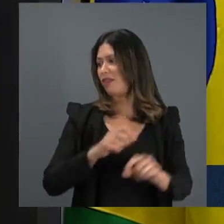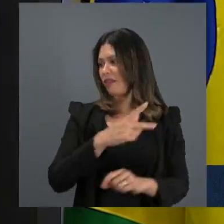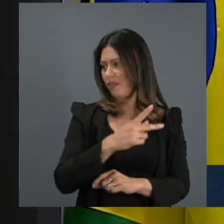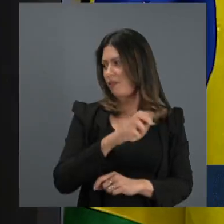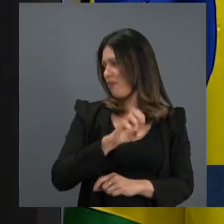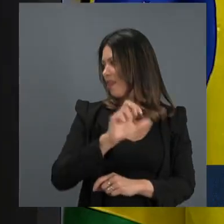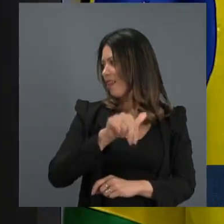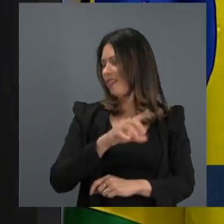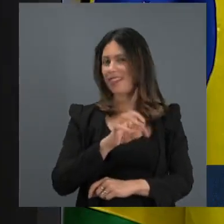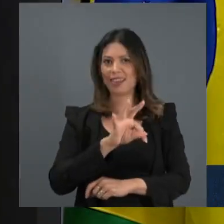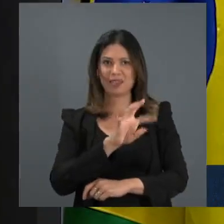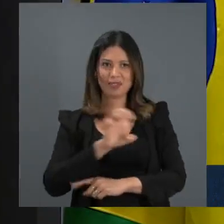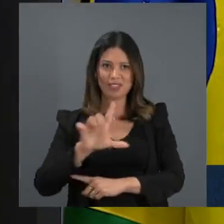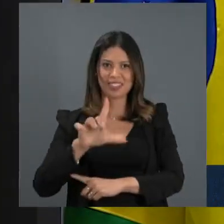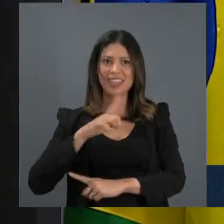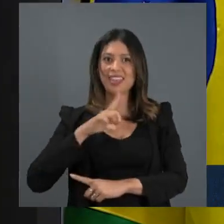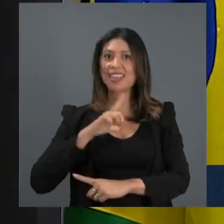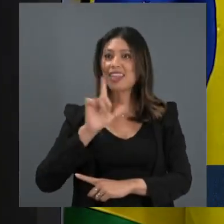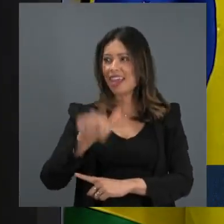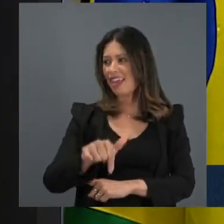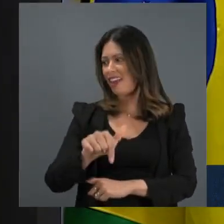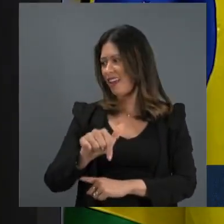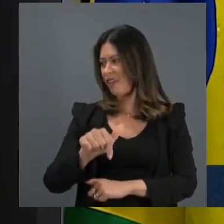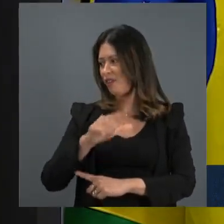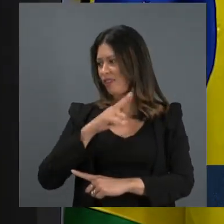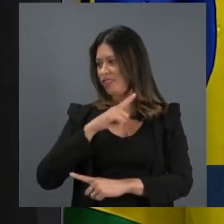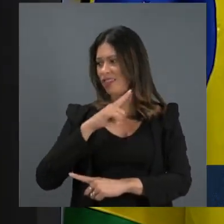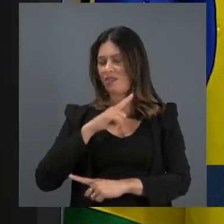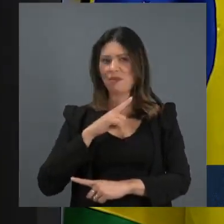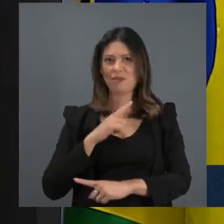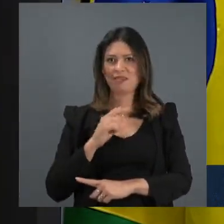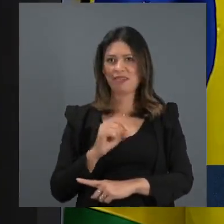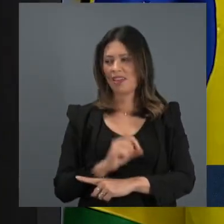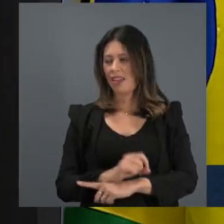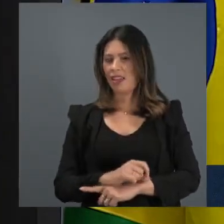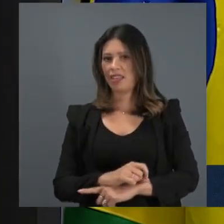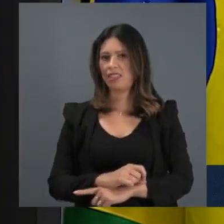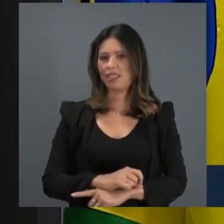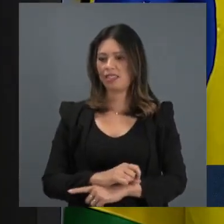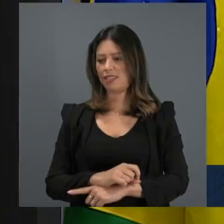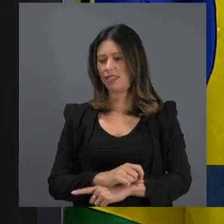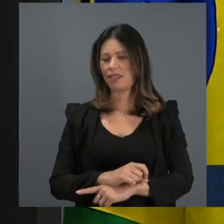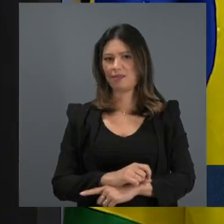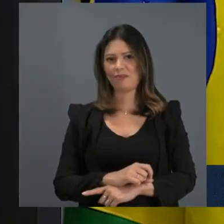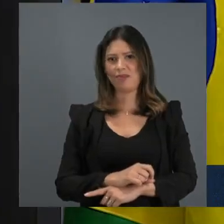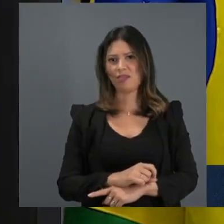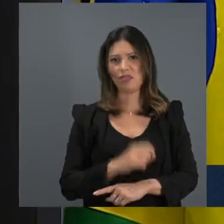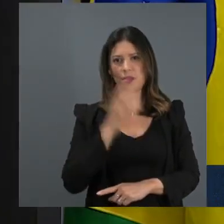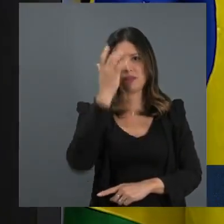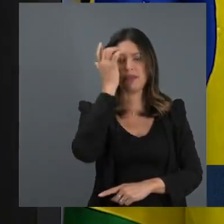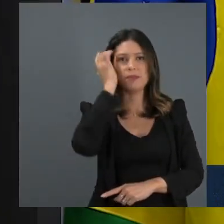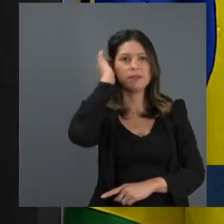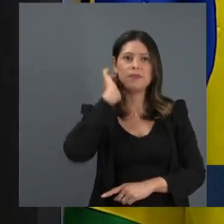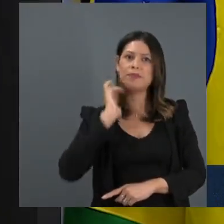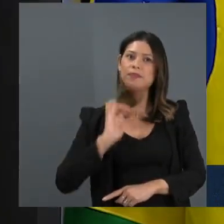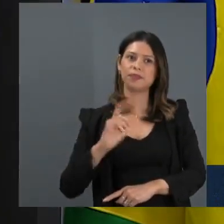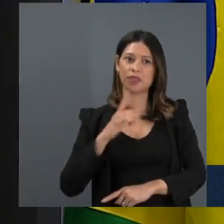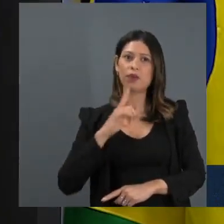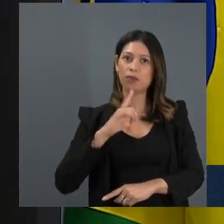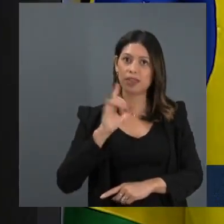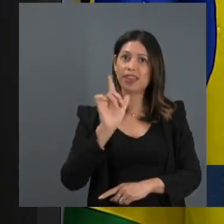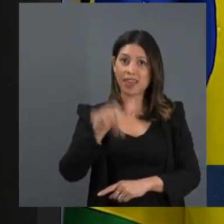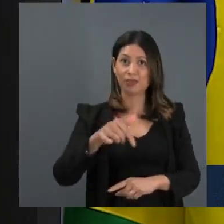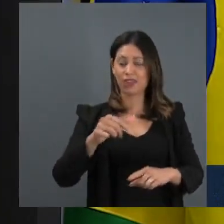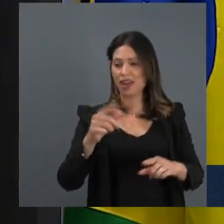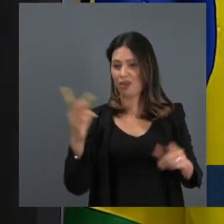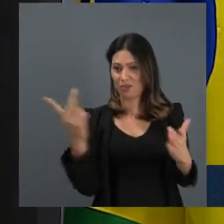acaba. Porque o Fortaleza tinha sido eliminado em decisões importantes, recentes, na sua história, pelos